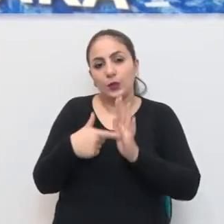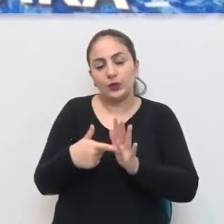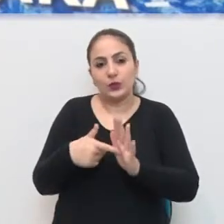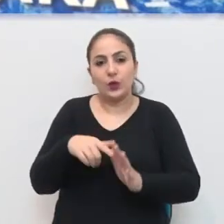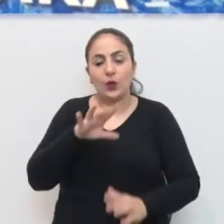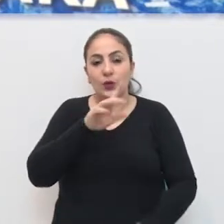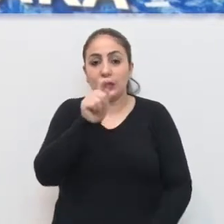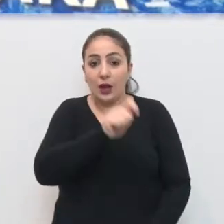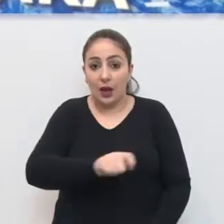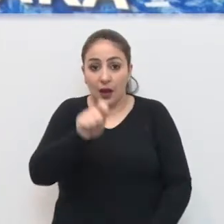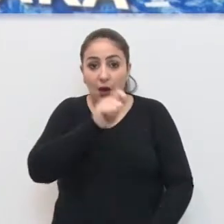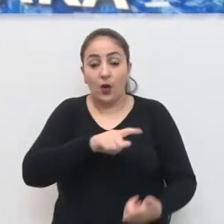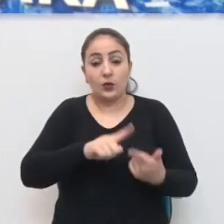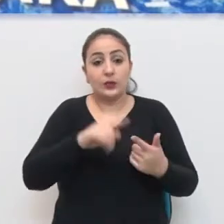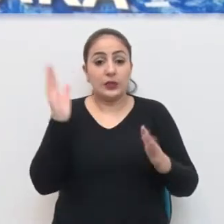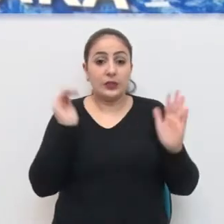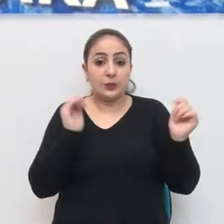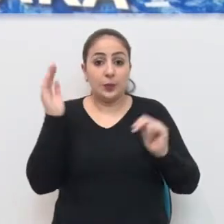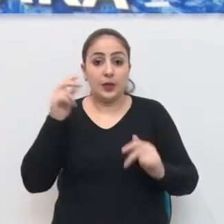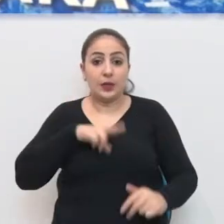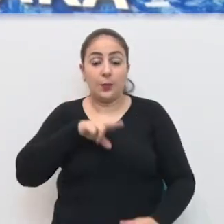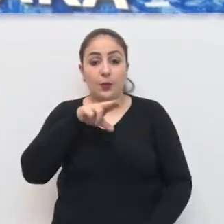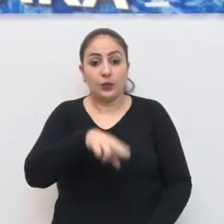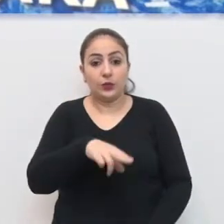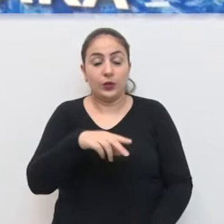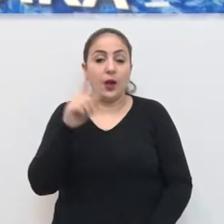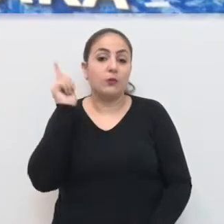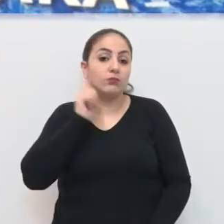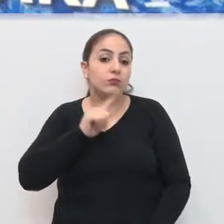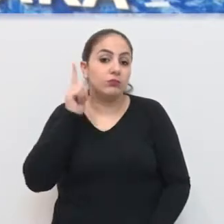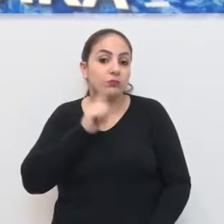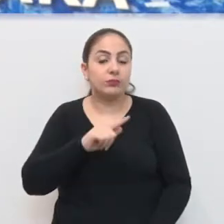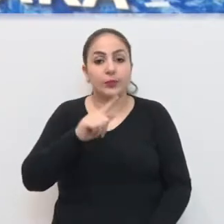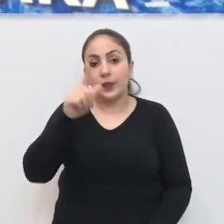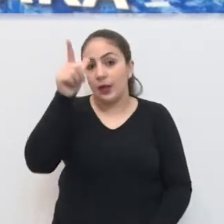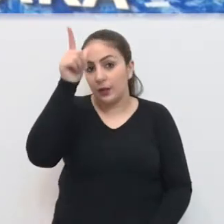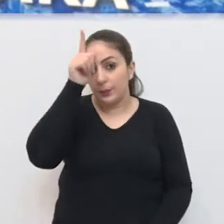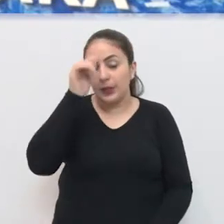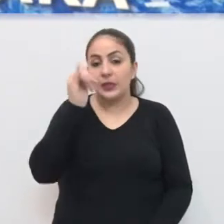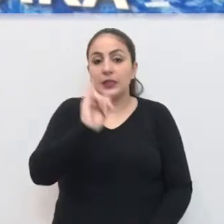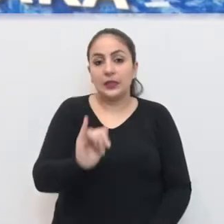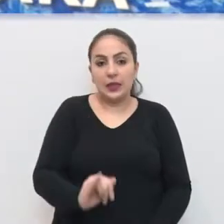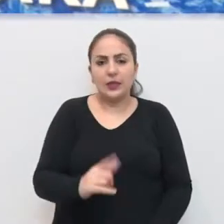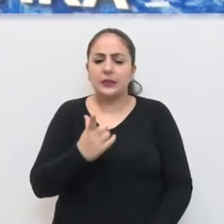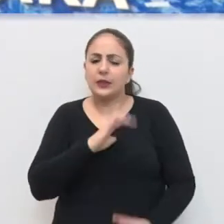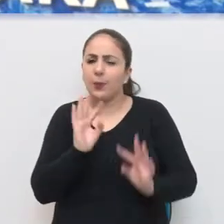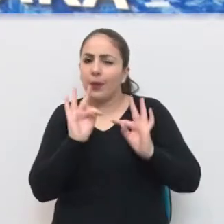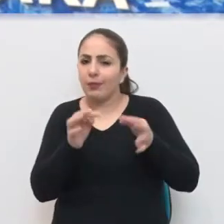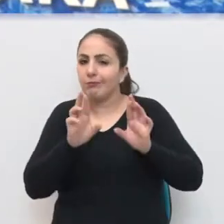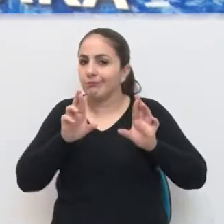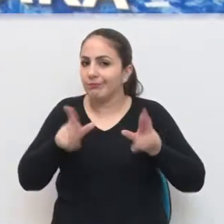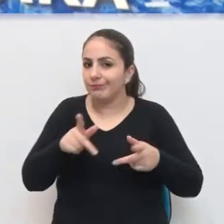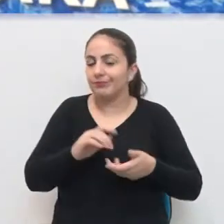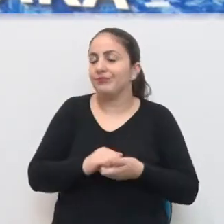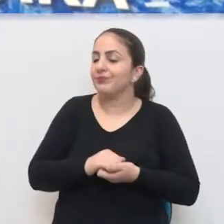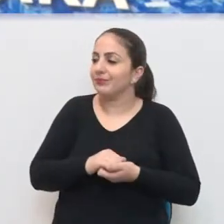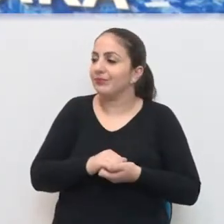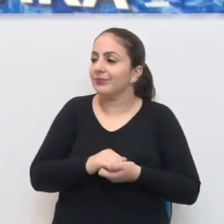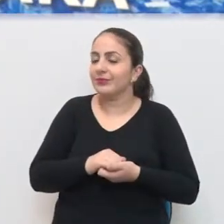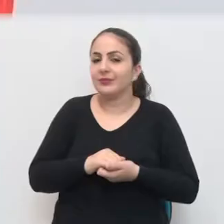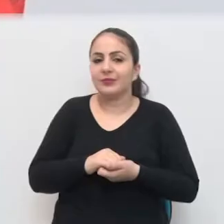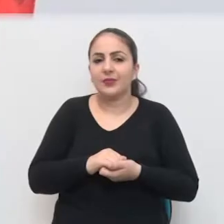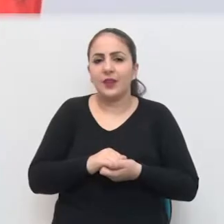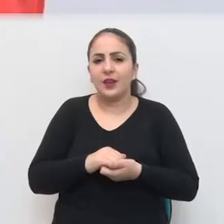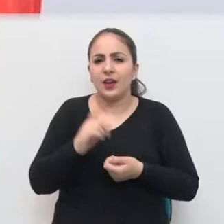expôs na Áustria, na Espanha, Portugal, Estados Unidos, Alemanha e Itália e tem uma técnica